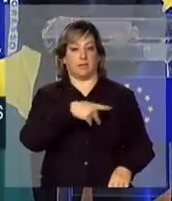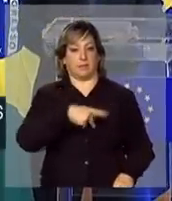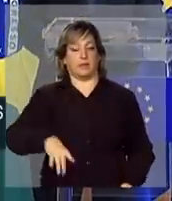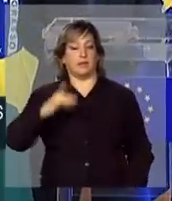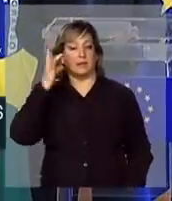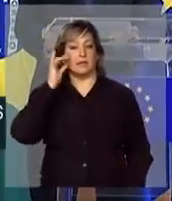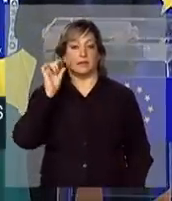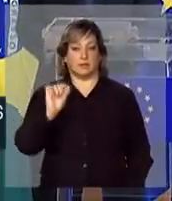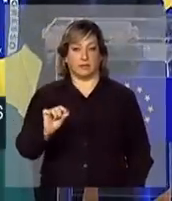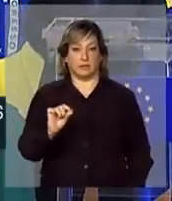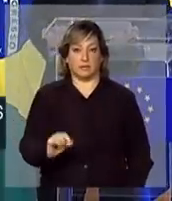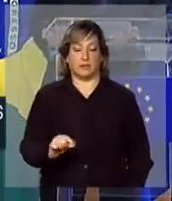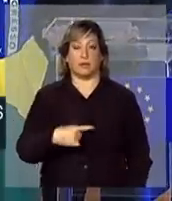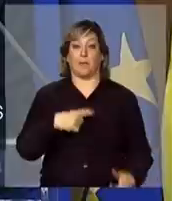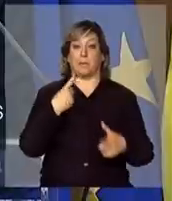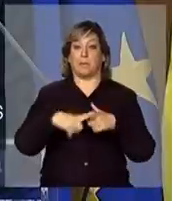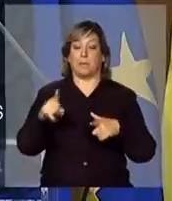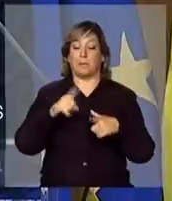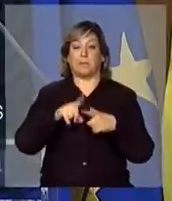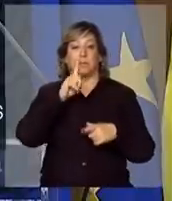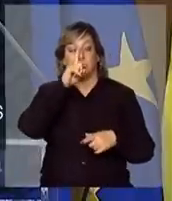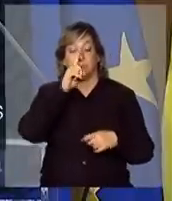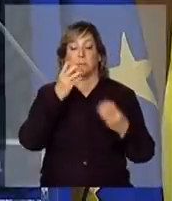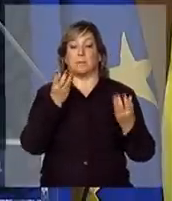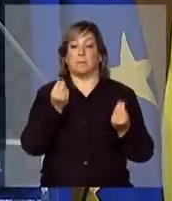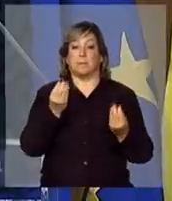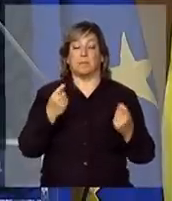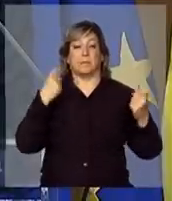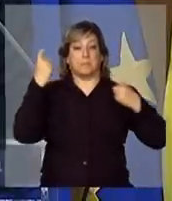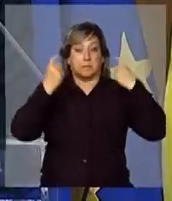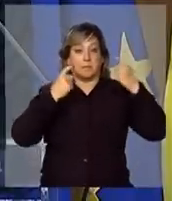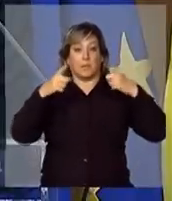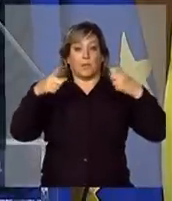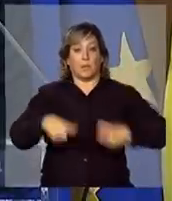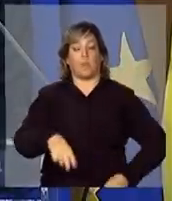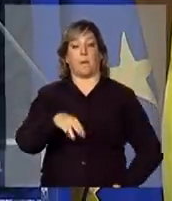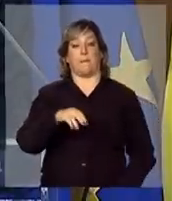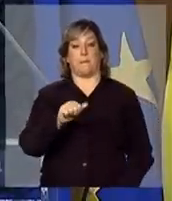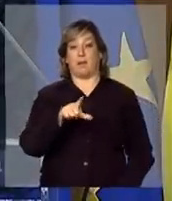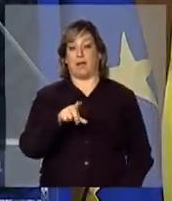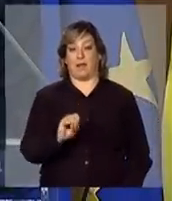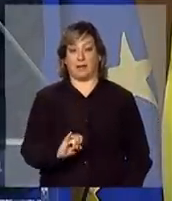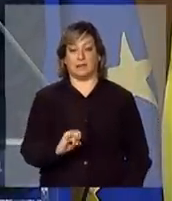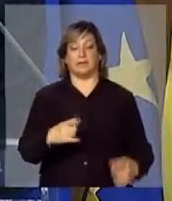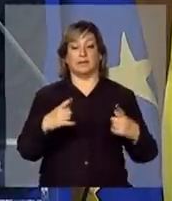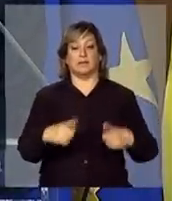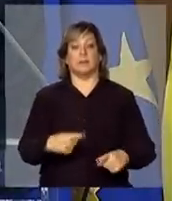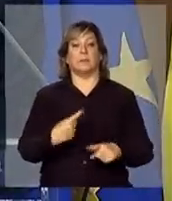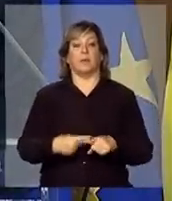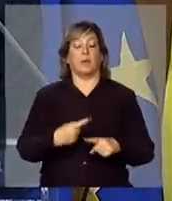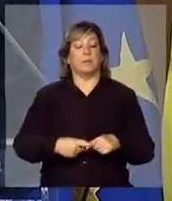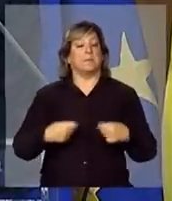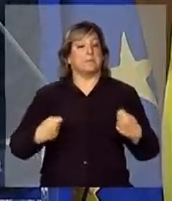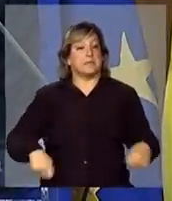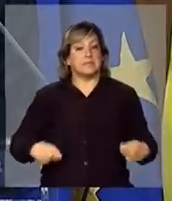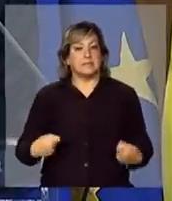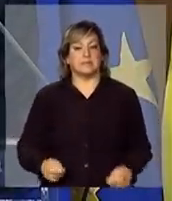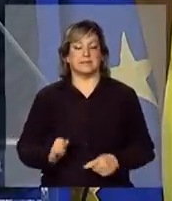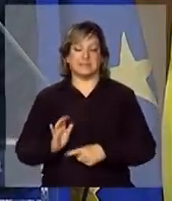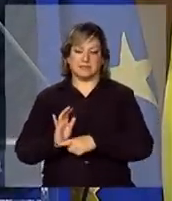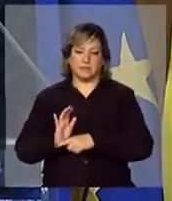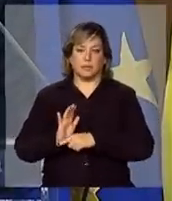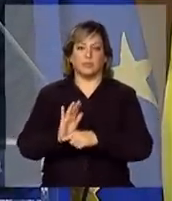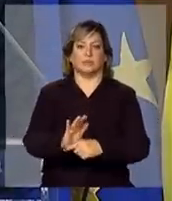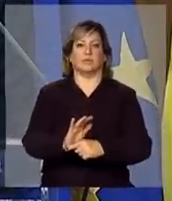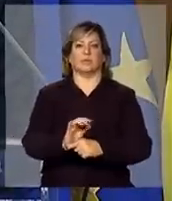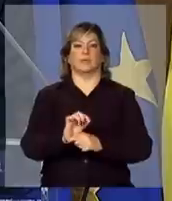Rousseff a séria, grave preocupação que temos para com a situação no Mali, bem como a importância de se mobilizar apoio internacional